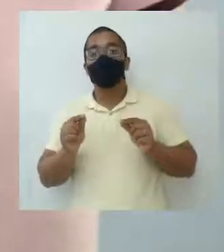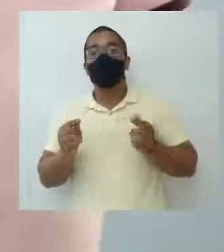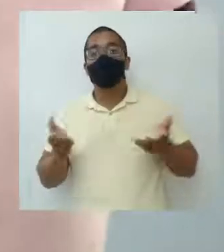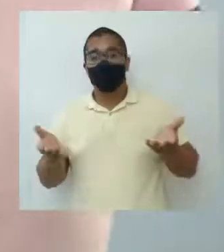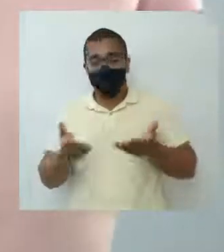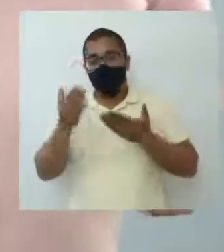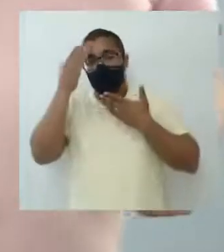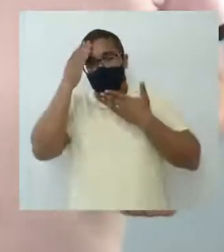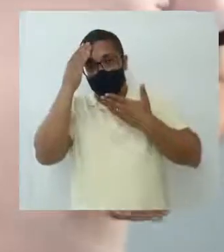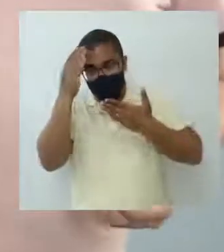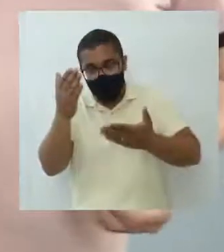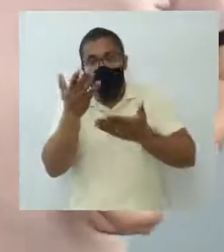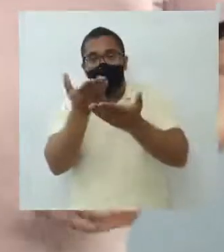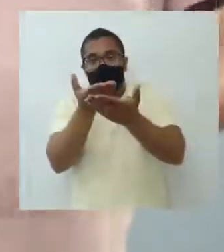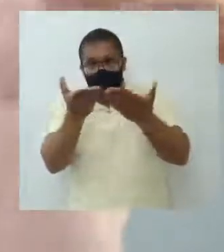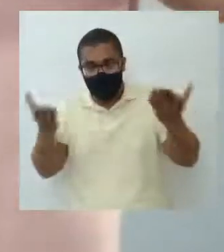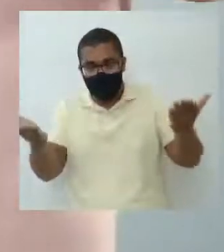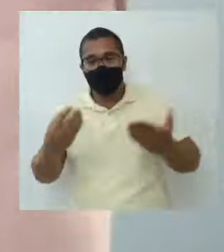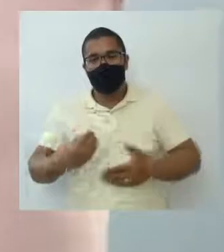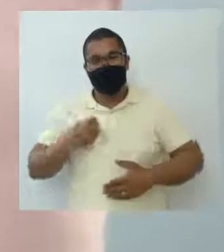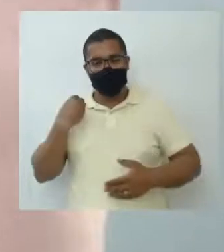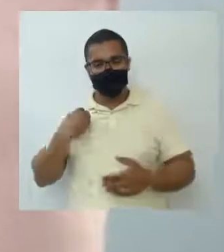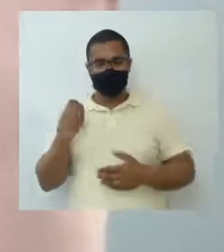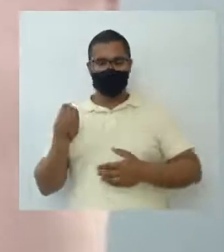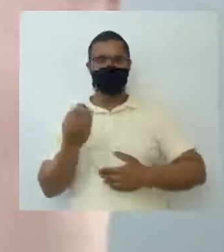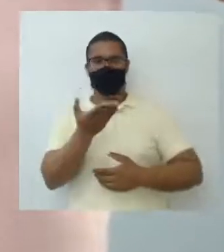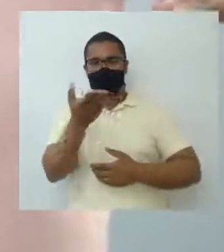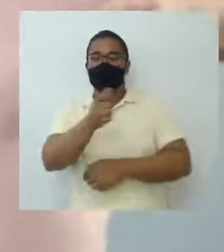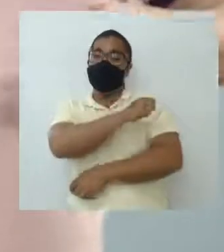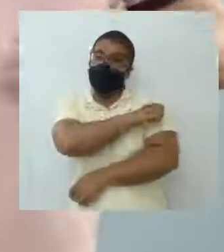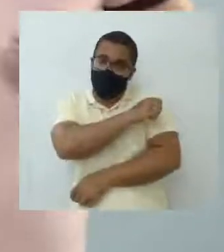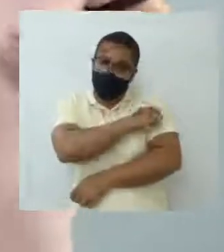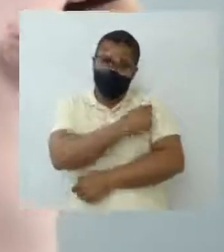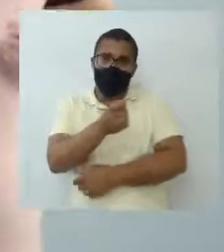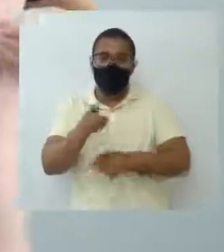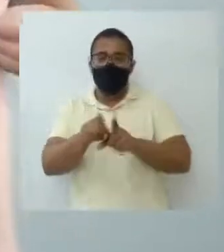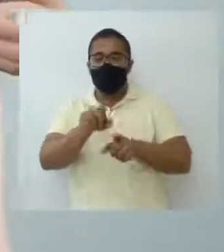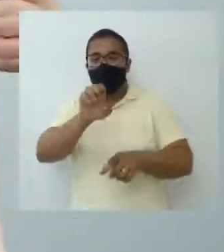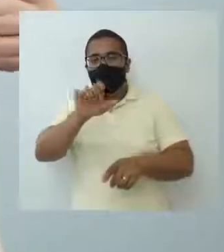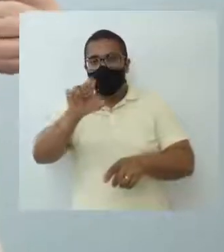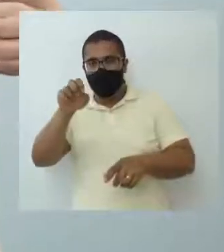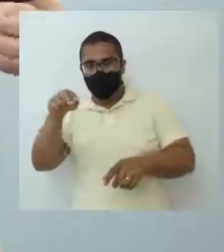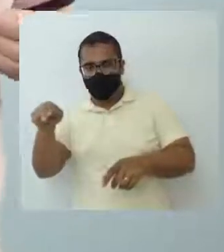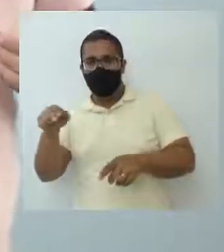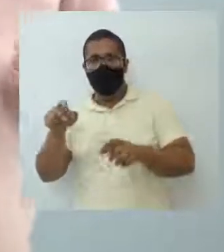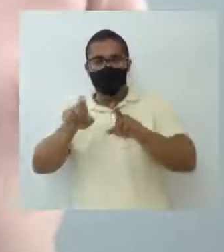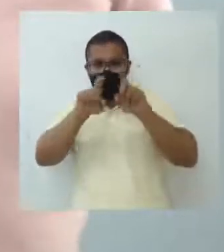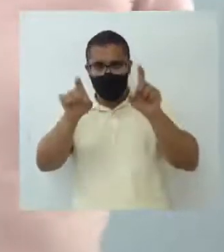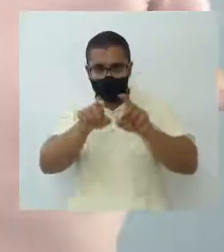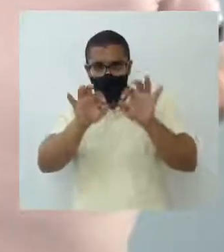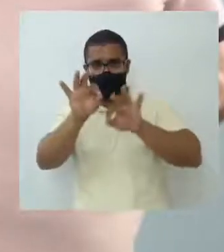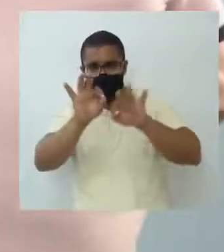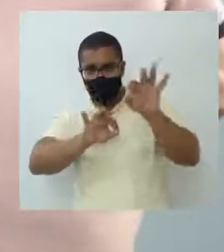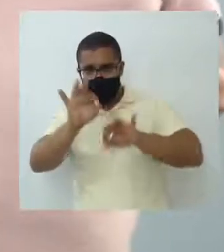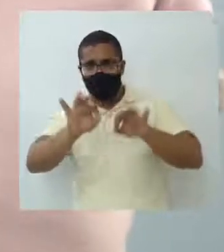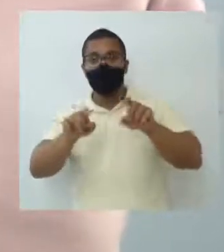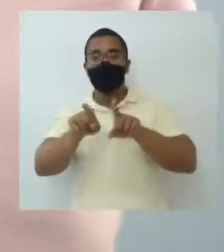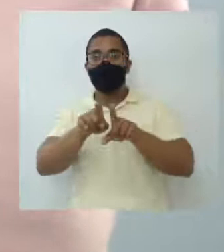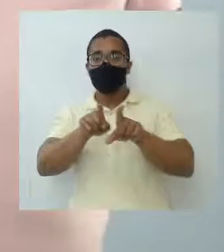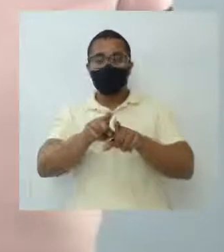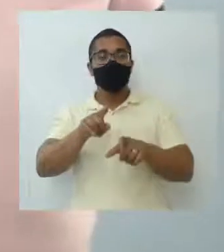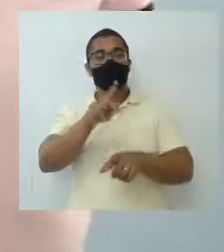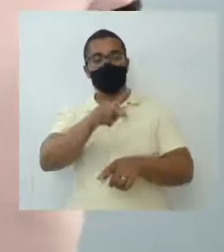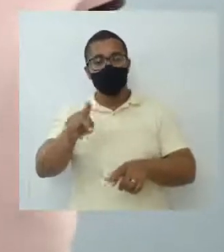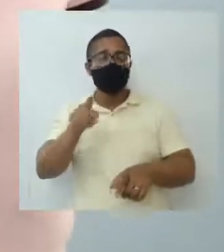momento, agradeço a todos aqui, a todos vocês, estudantes, a Ellen do som, ao nosso professor